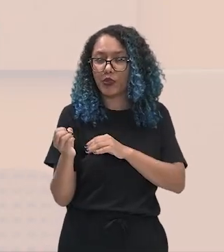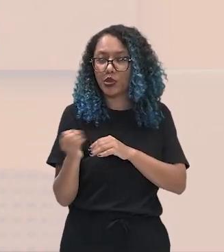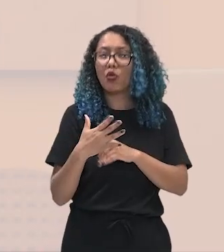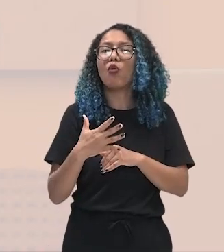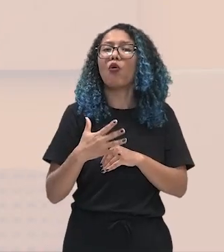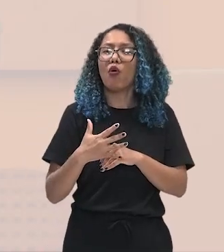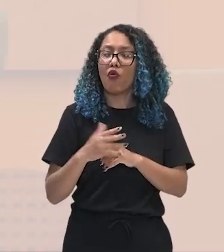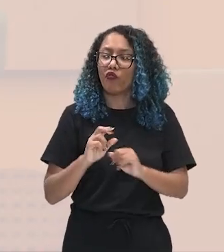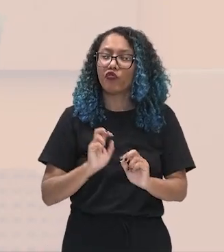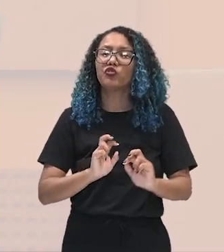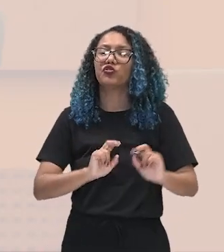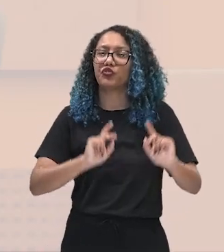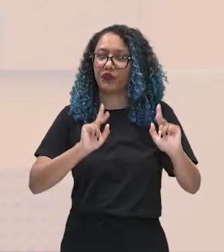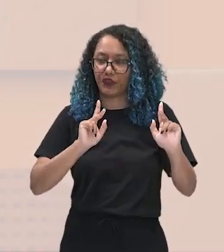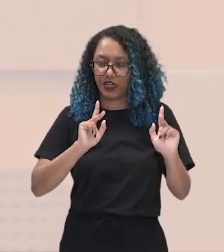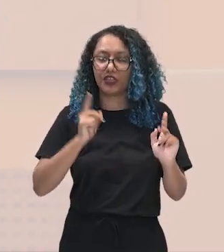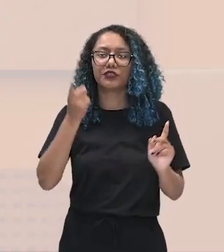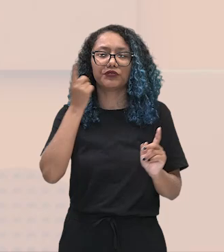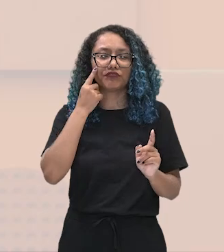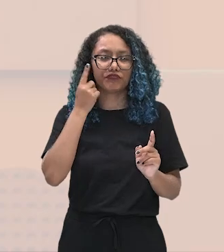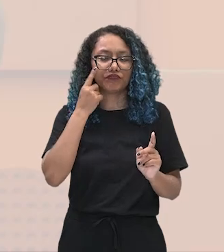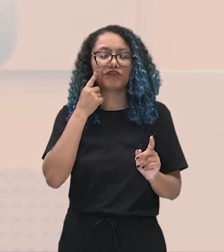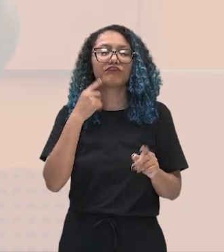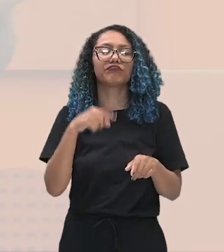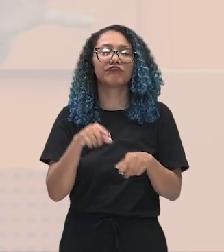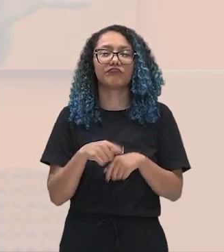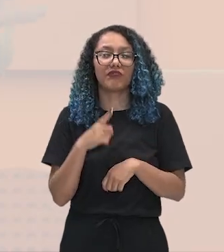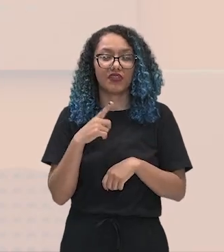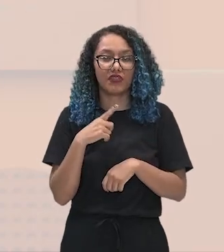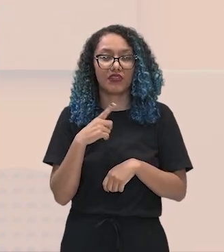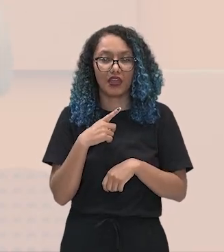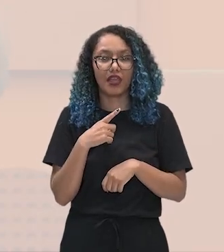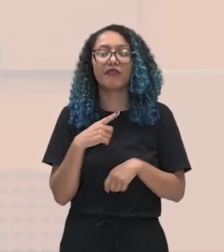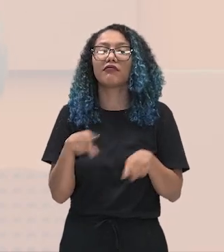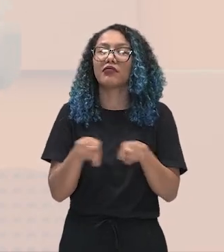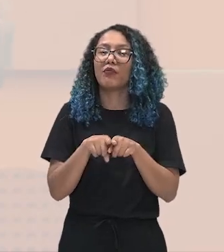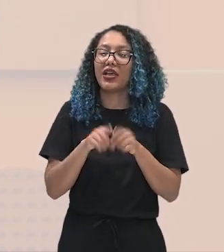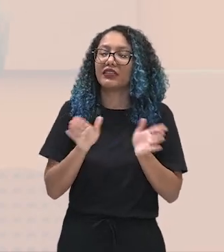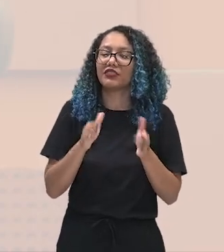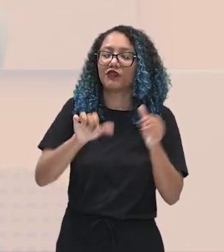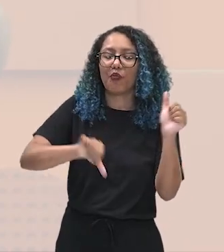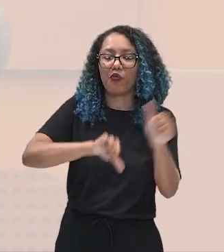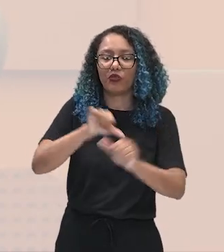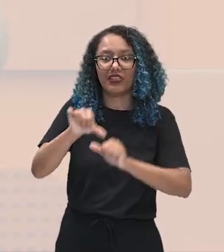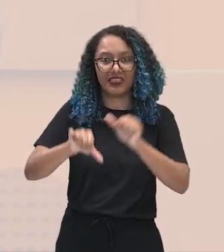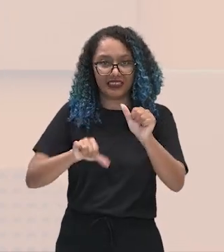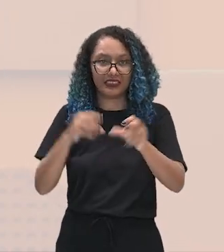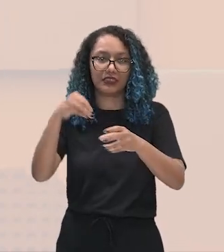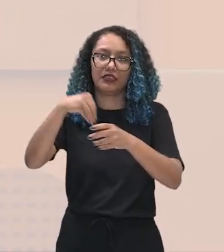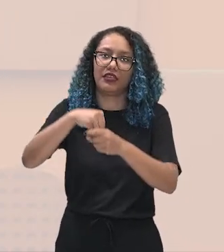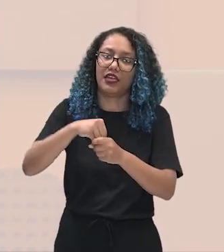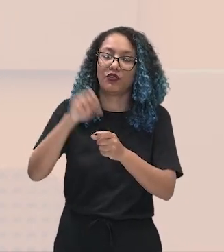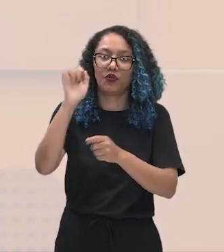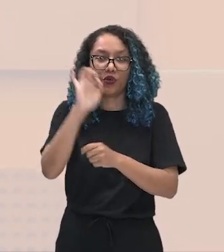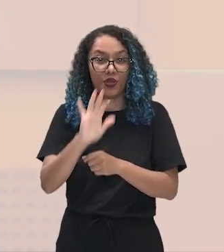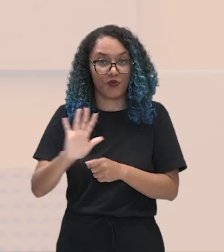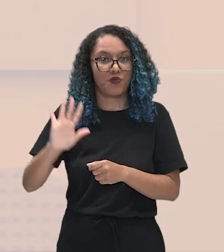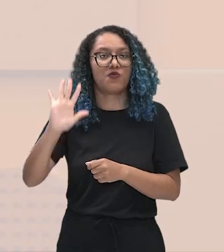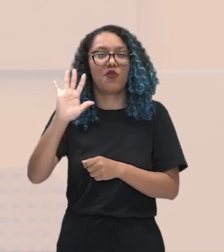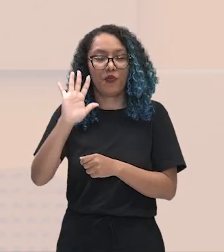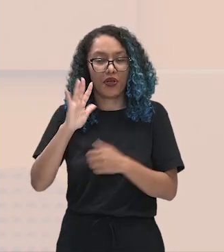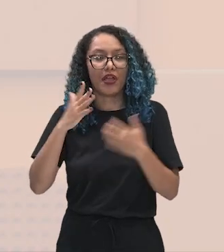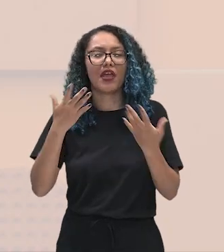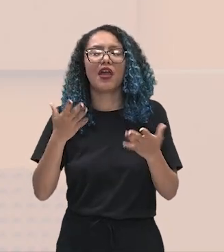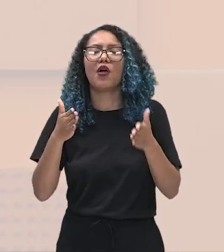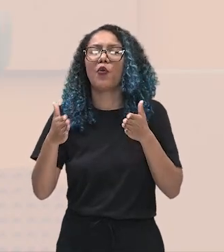Então, a gente vai ver isso também provocando transformações dentro da Europa. Então, só para a gente entender que este é um